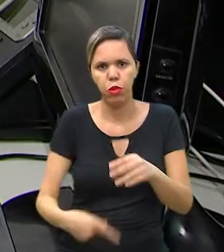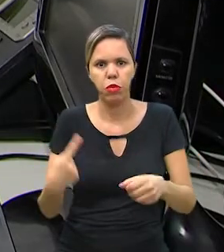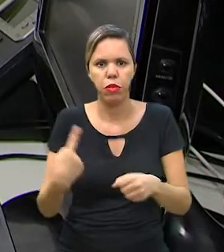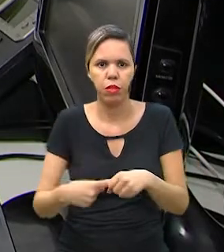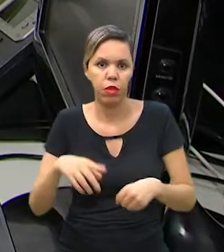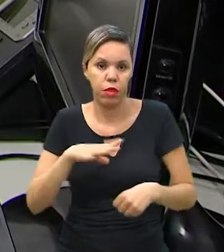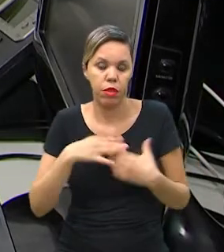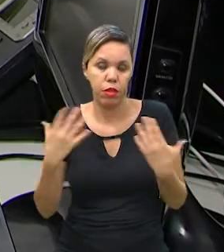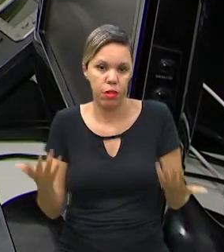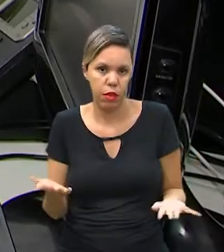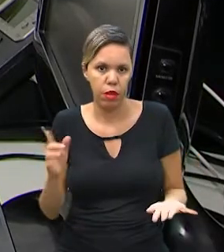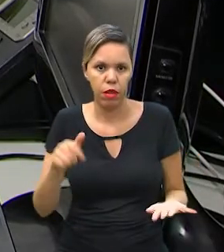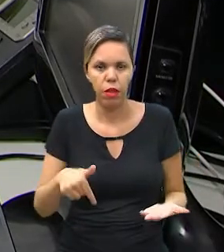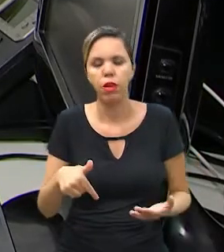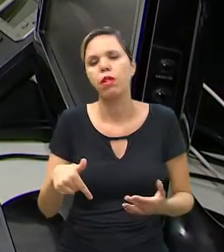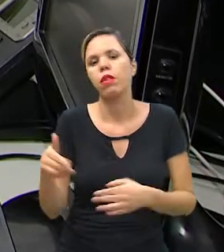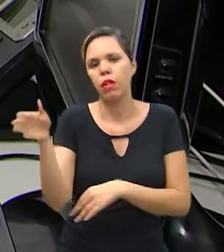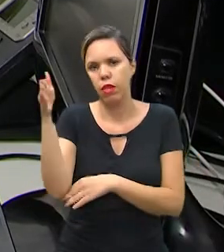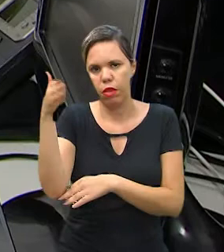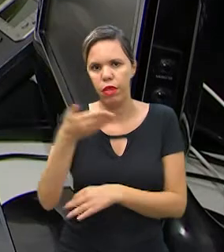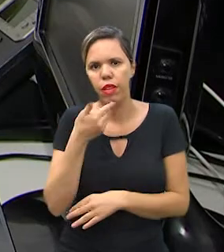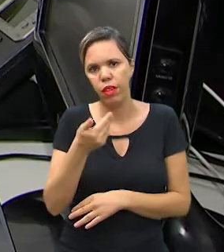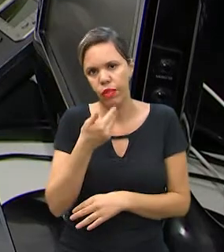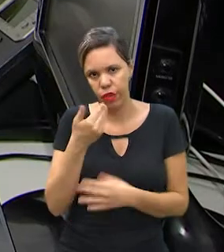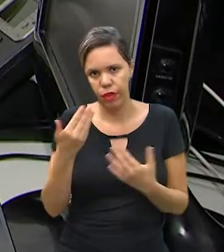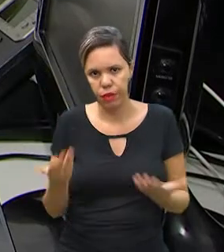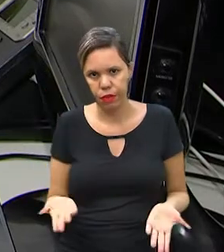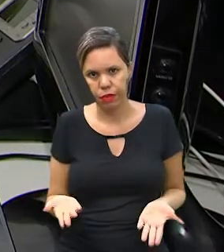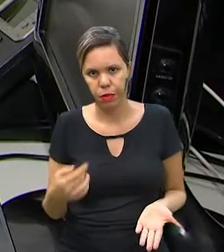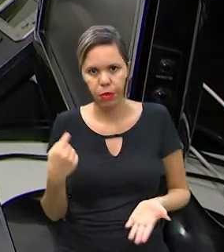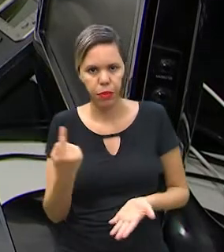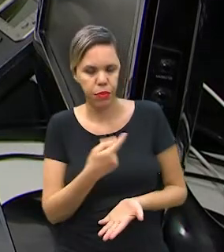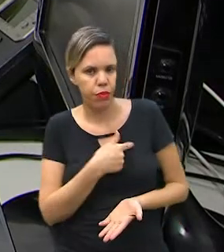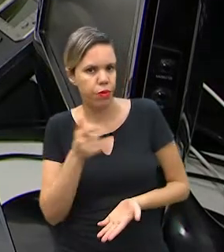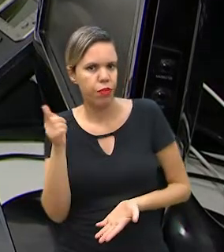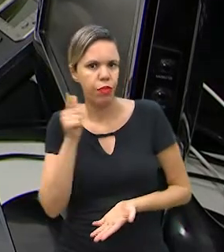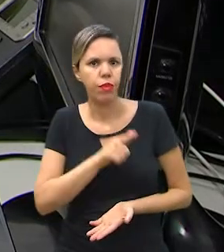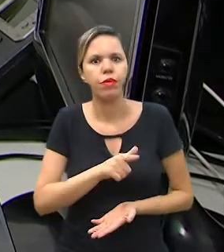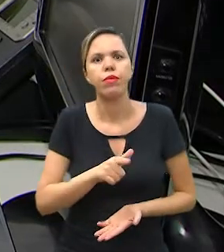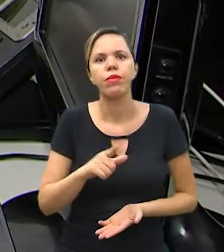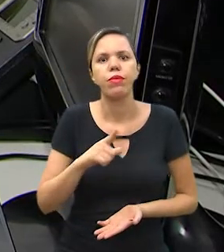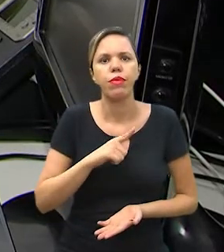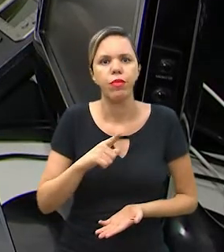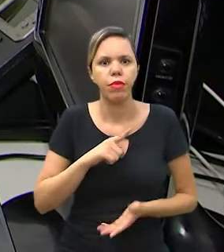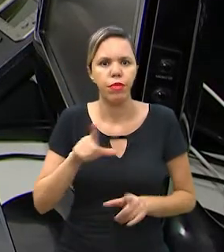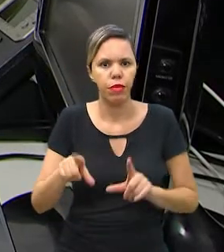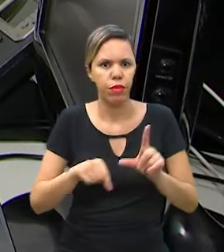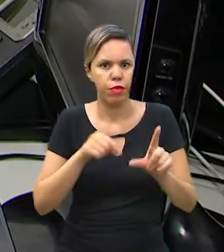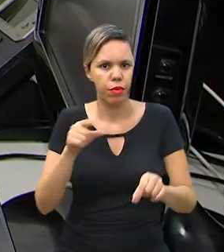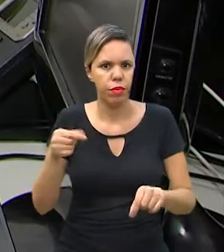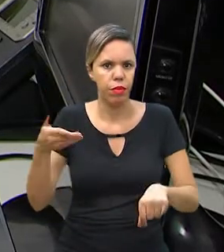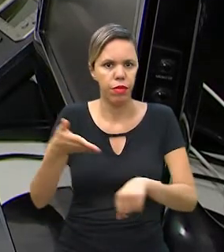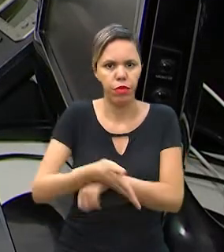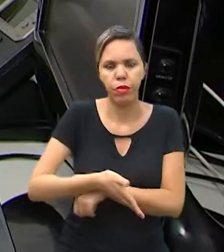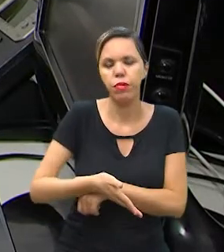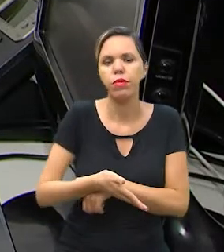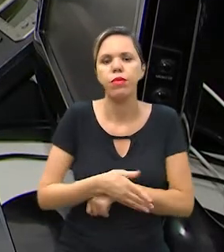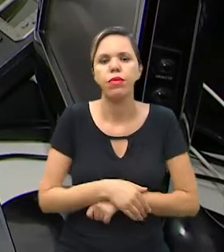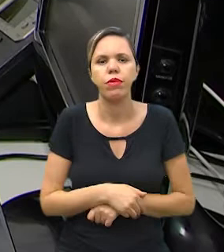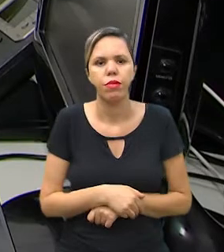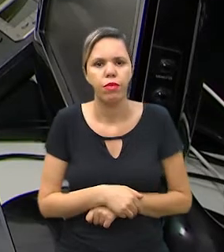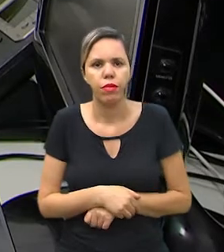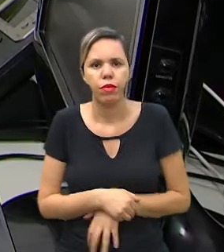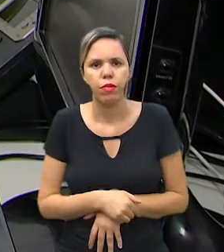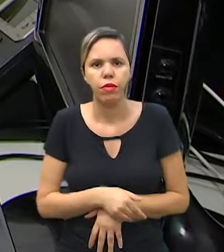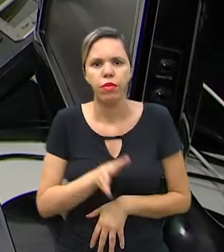do próprio município então eu acesso na Bandeirantes também facilitaria para a gente conseguir ter opções de acesso